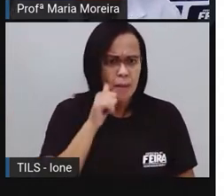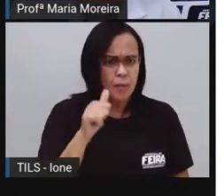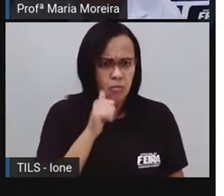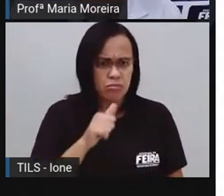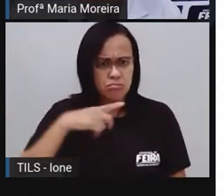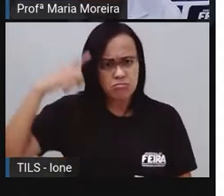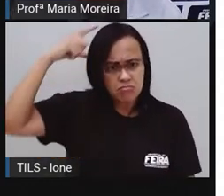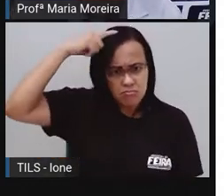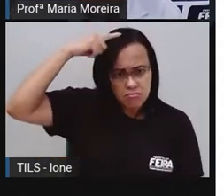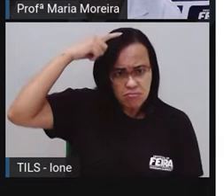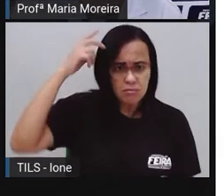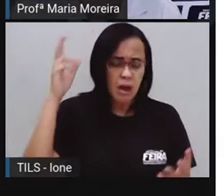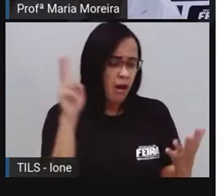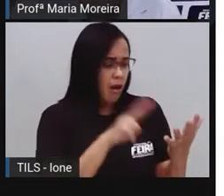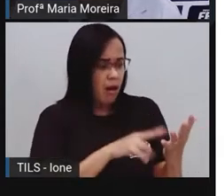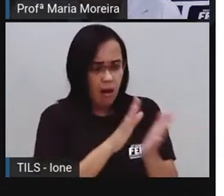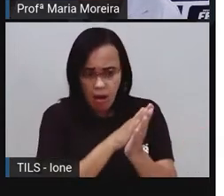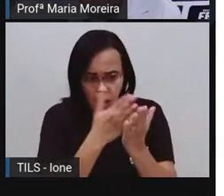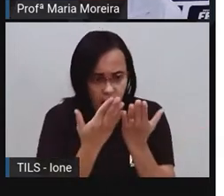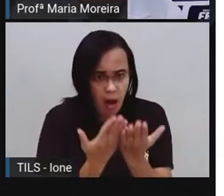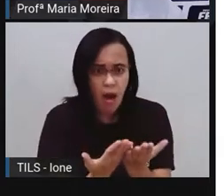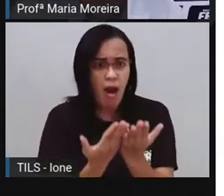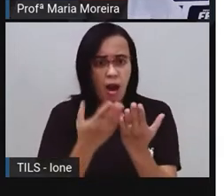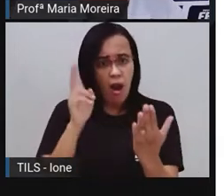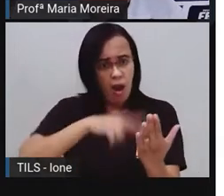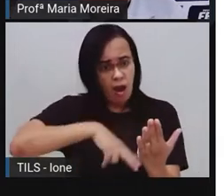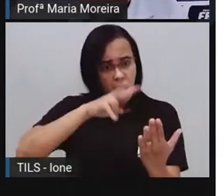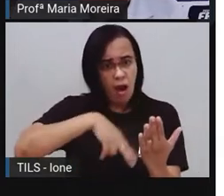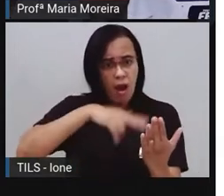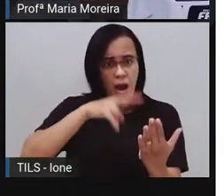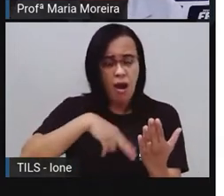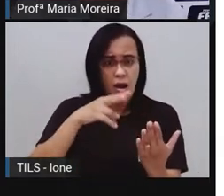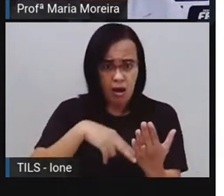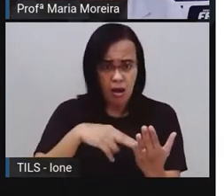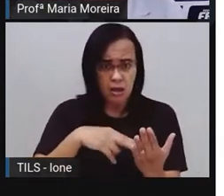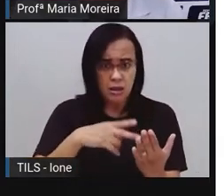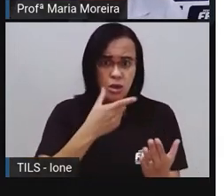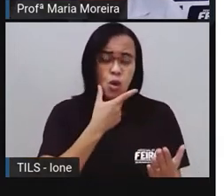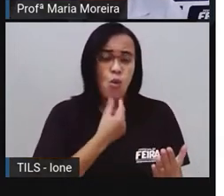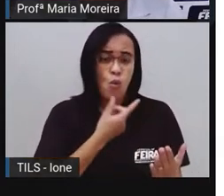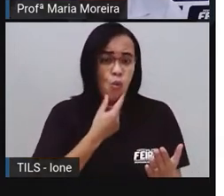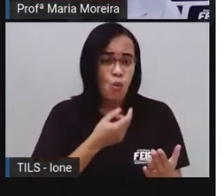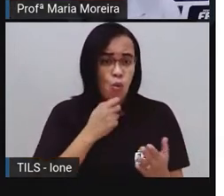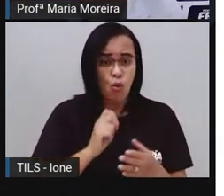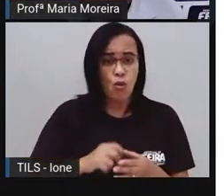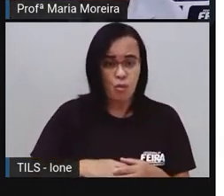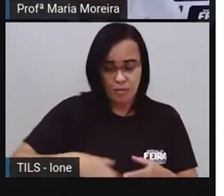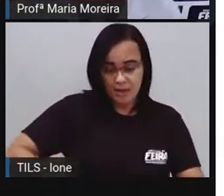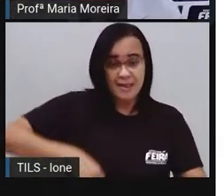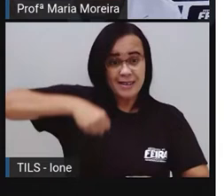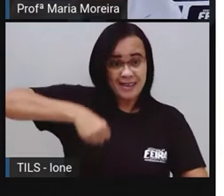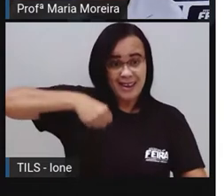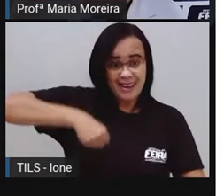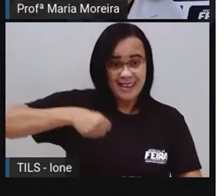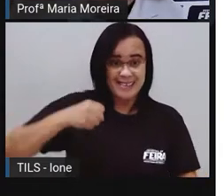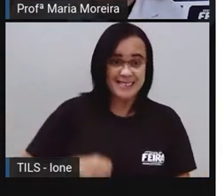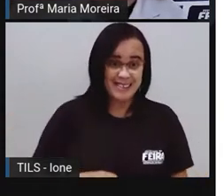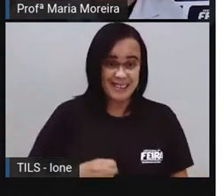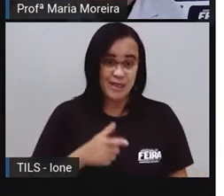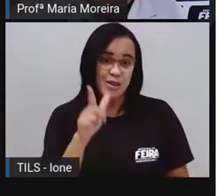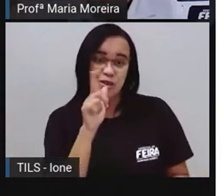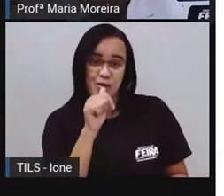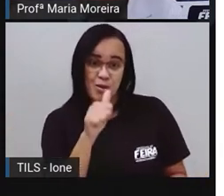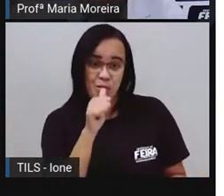livro com a sua história. E o carteiro, que glória, tomou champanhe com o príncipe e, tonto, tonto,